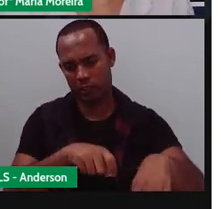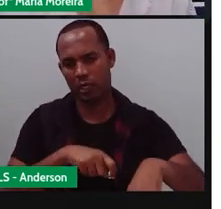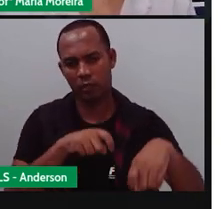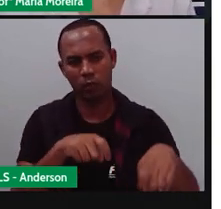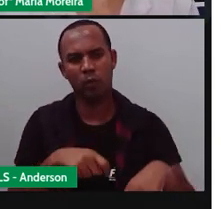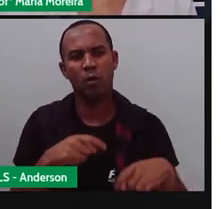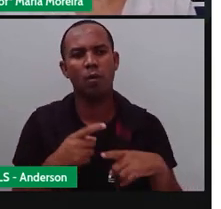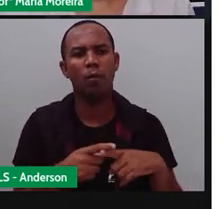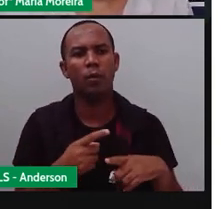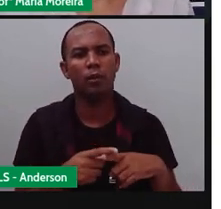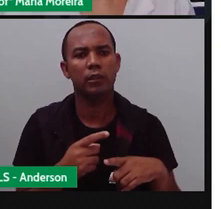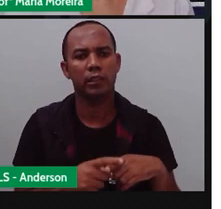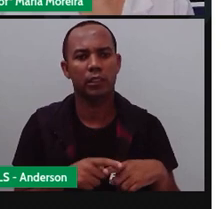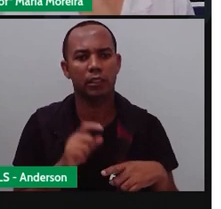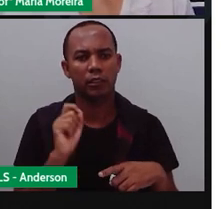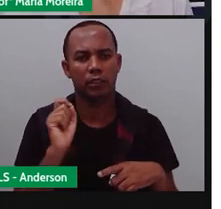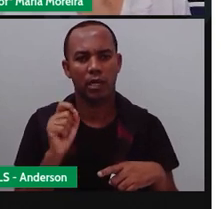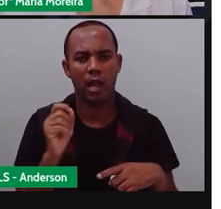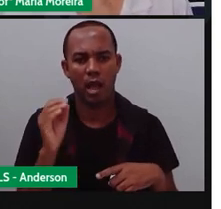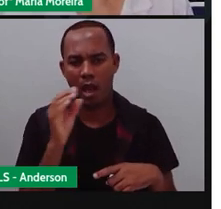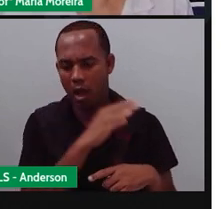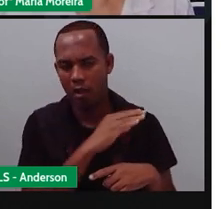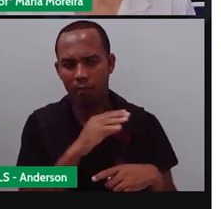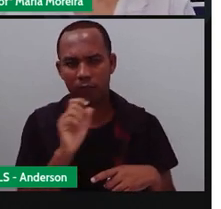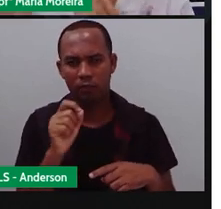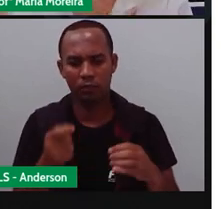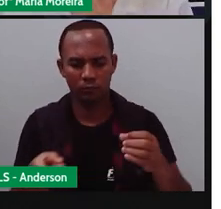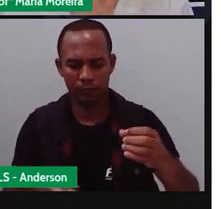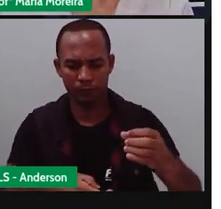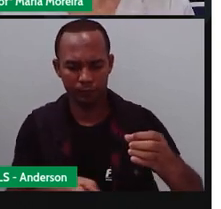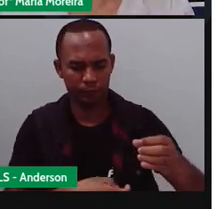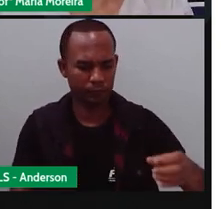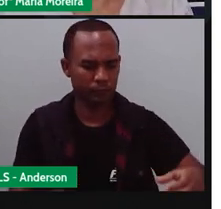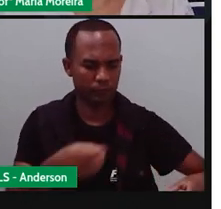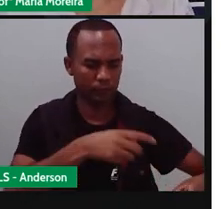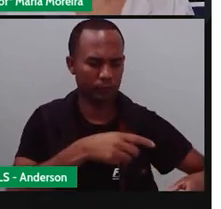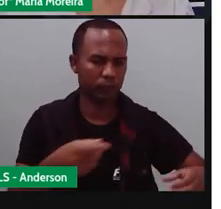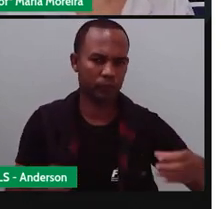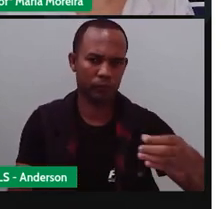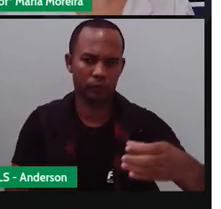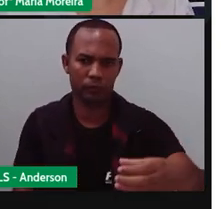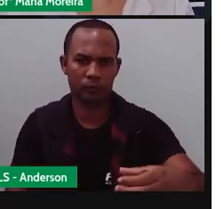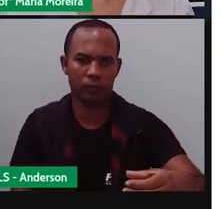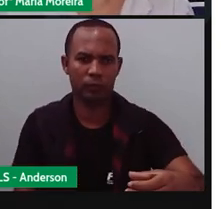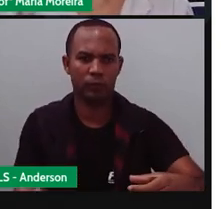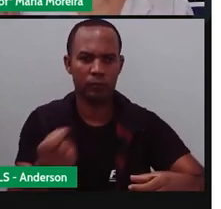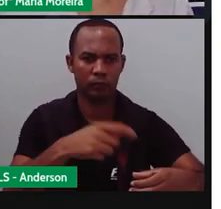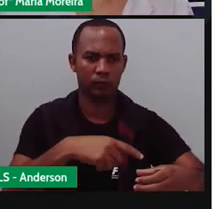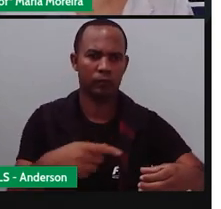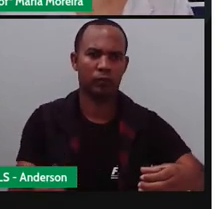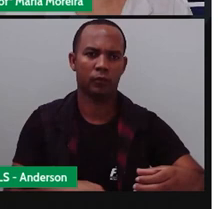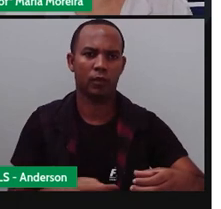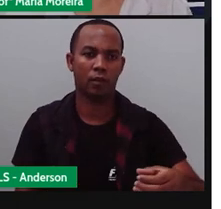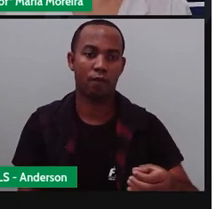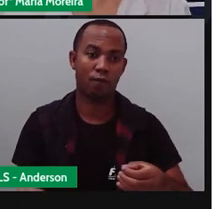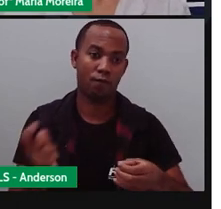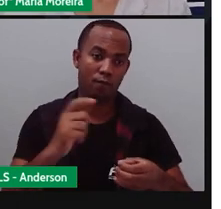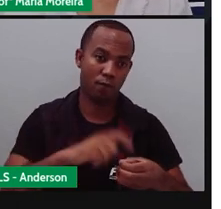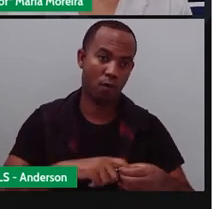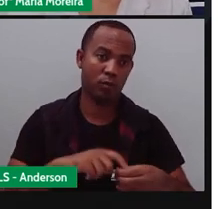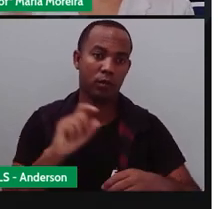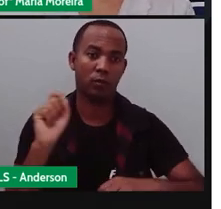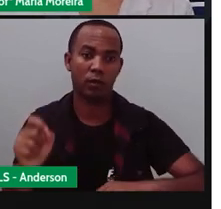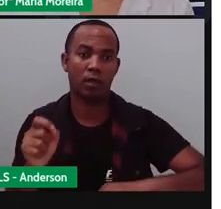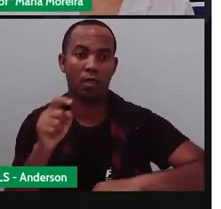porque se agiliza né a colheita se agiliza o preparo da terra e aí a gente volta para a questão